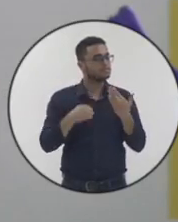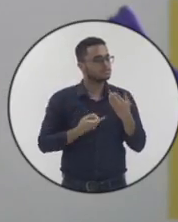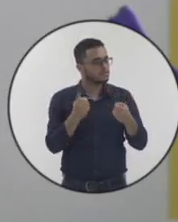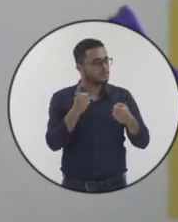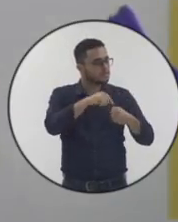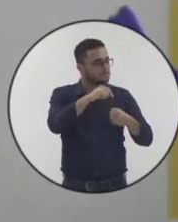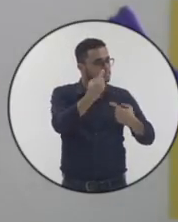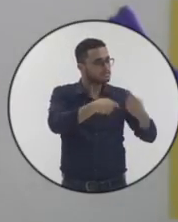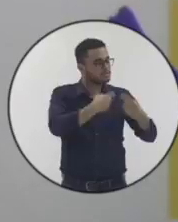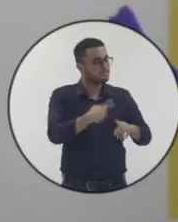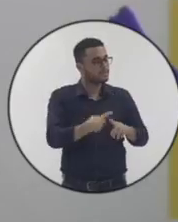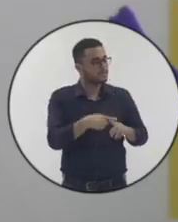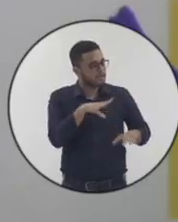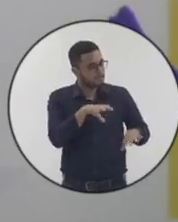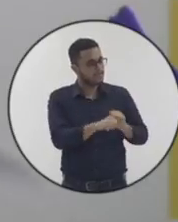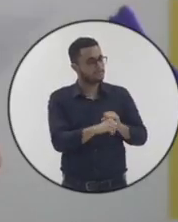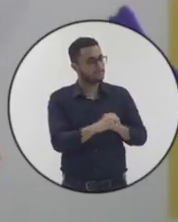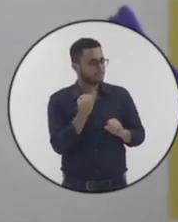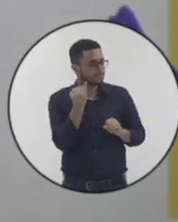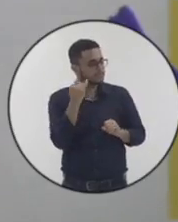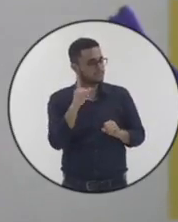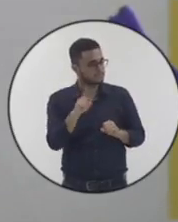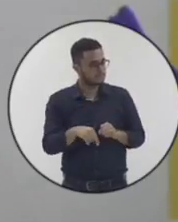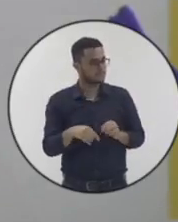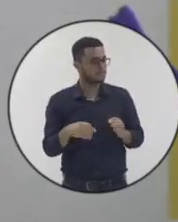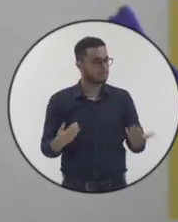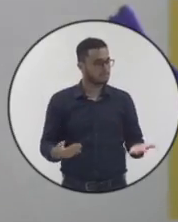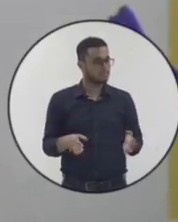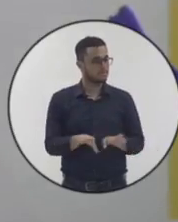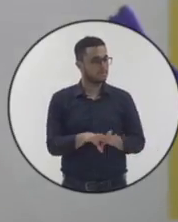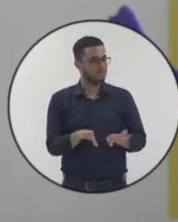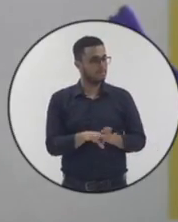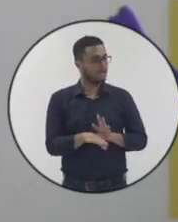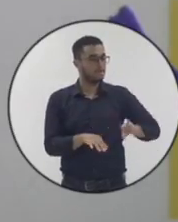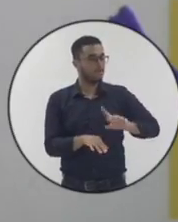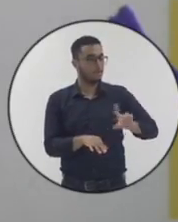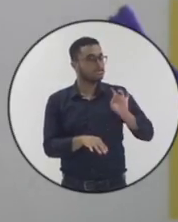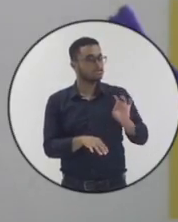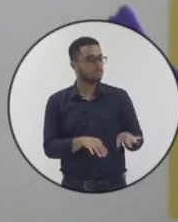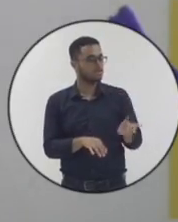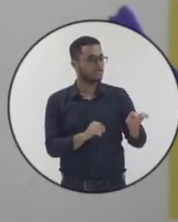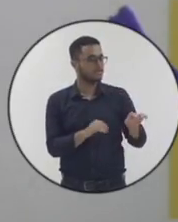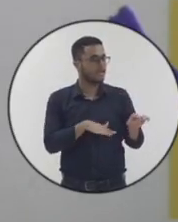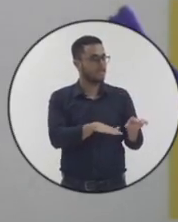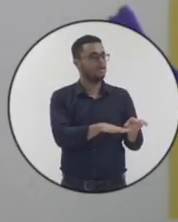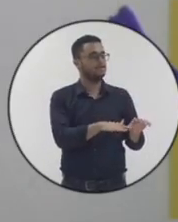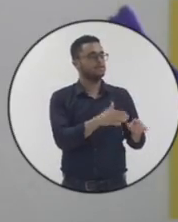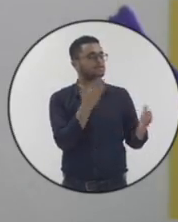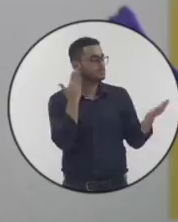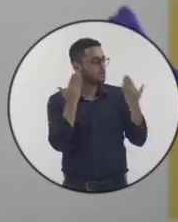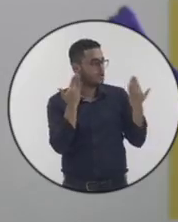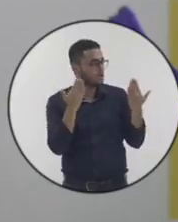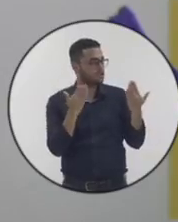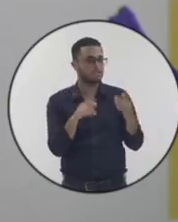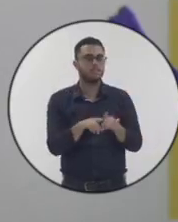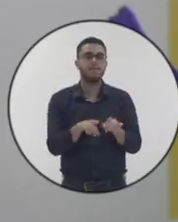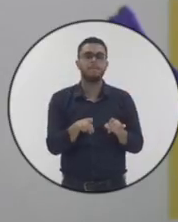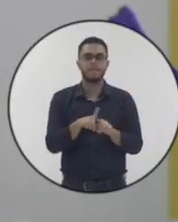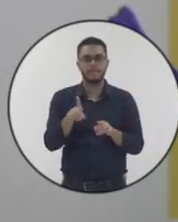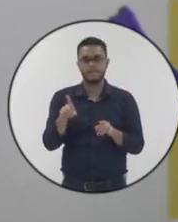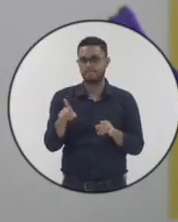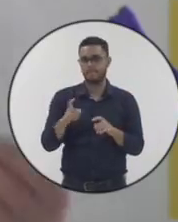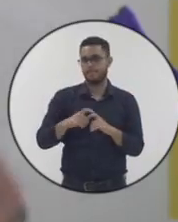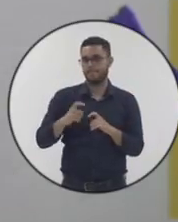Que a formação ela é muito importante. E aí também não só na área da psicologia, não só na área médica, porque a gente percebe